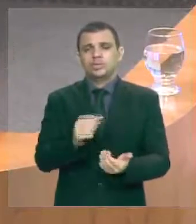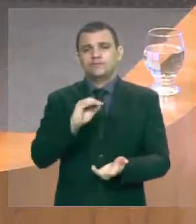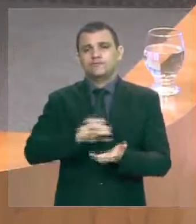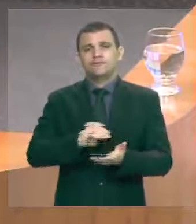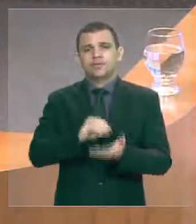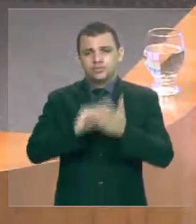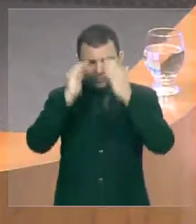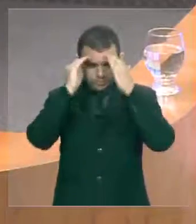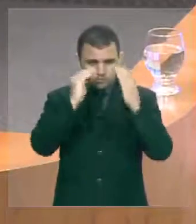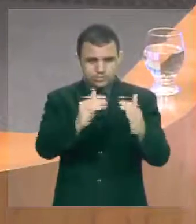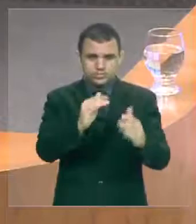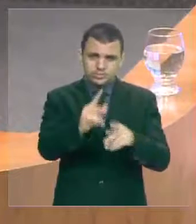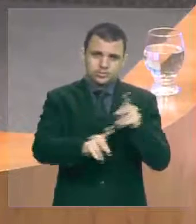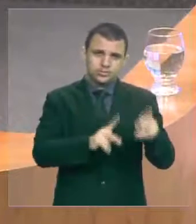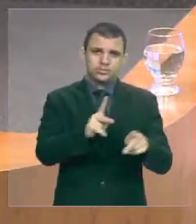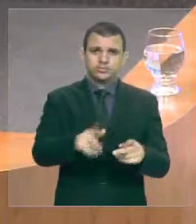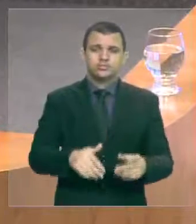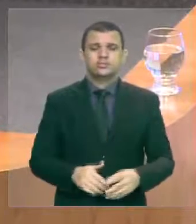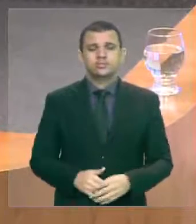desrespeitoso.